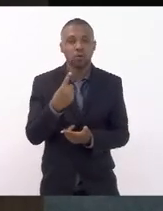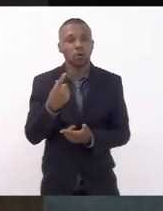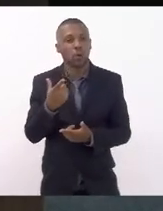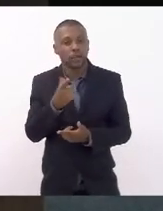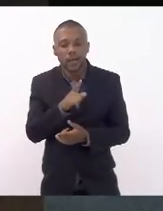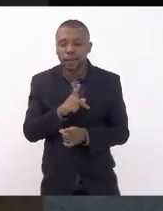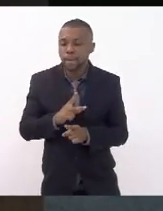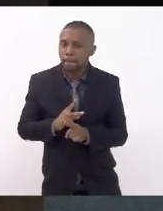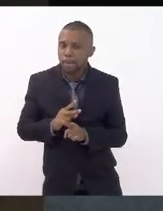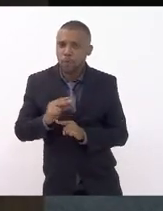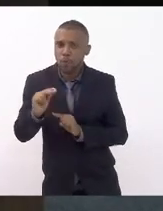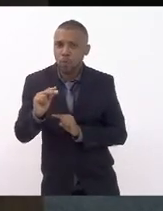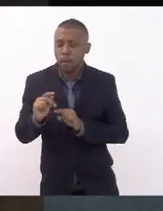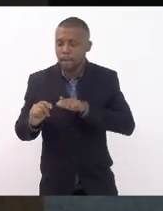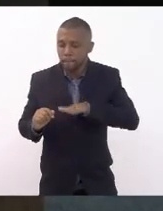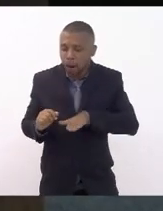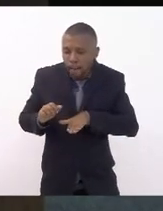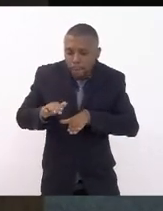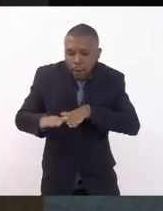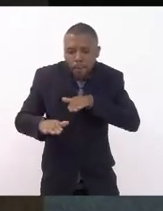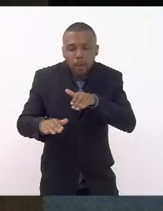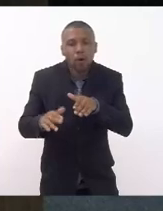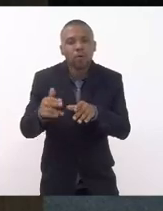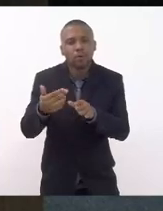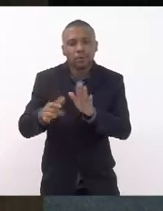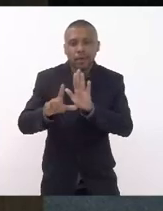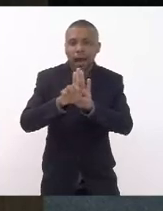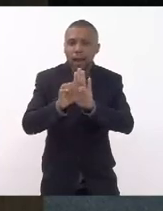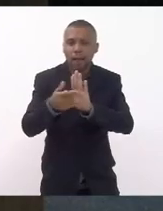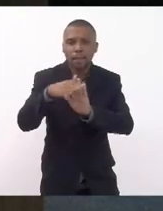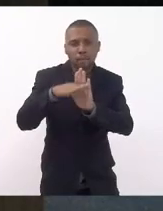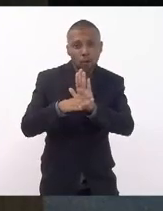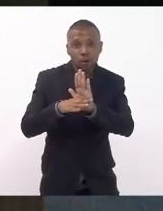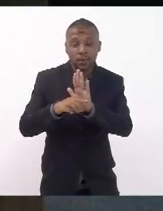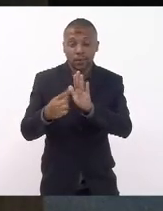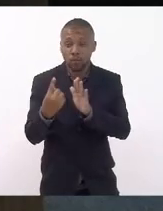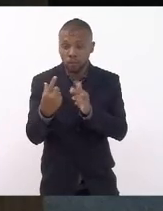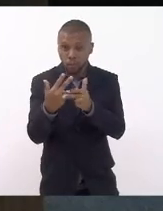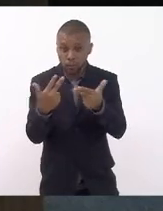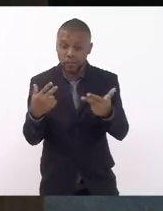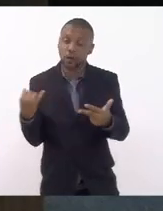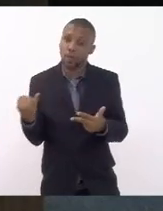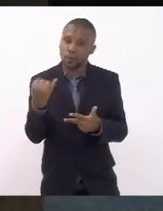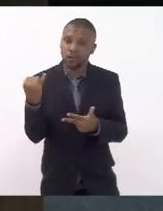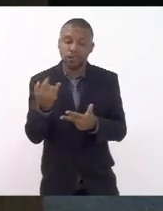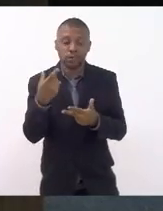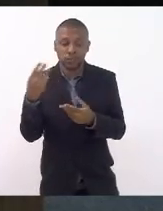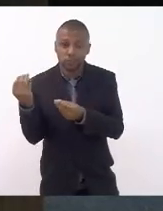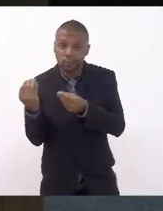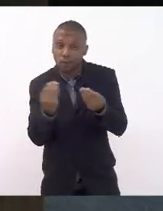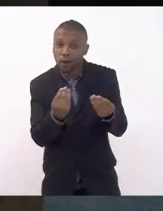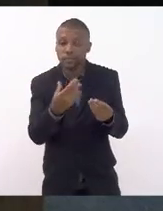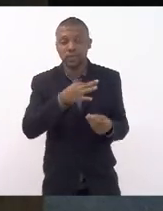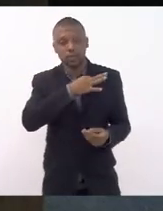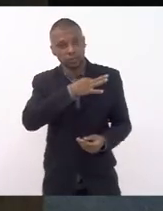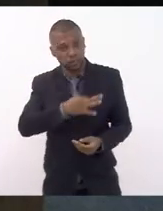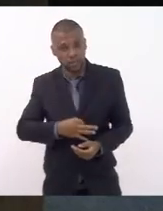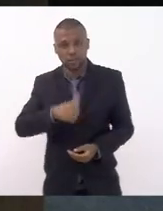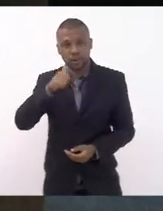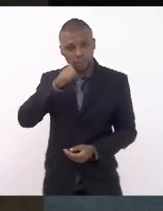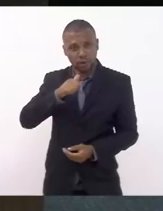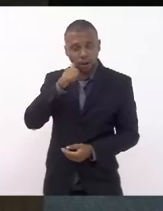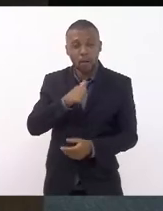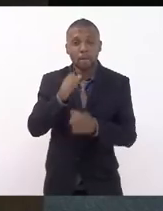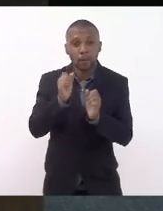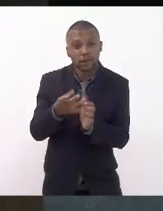e traz com que um item tão fundamental e que traz dignidade para essas mulheres possa ser acessível